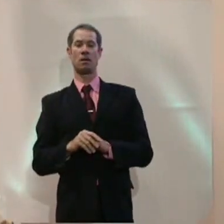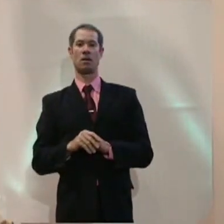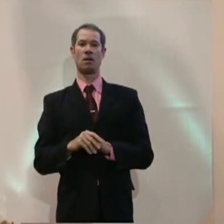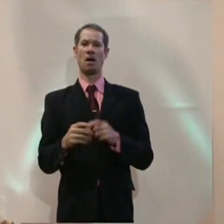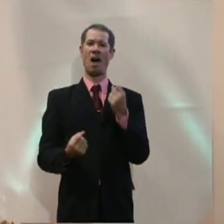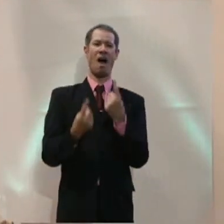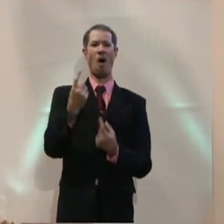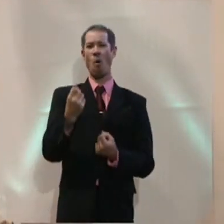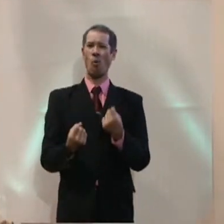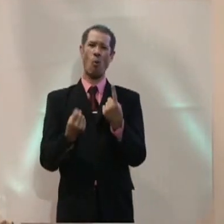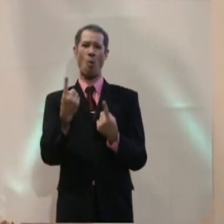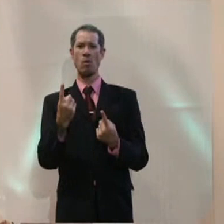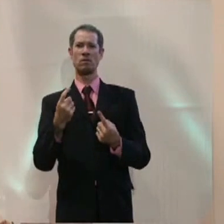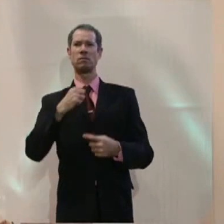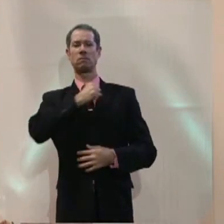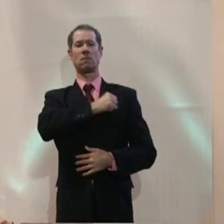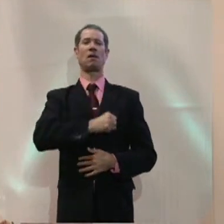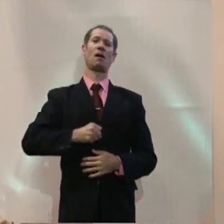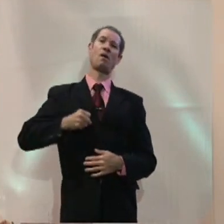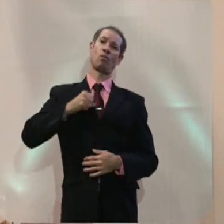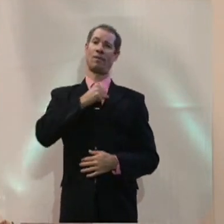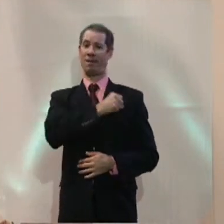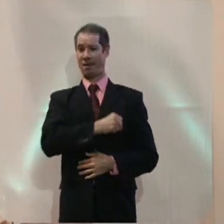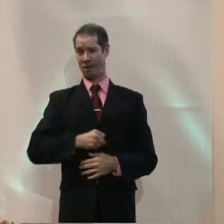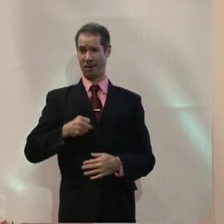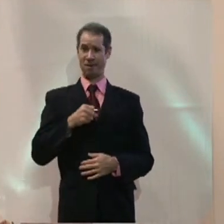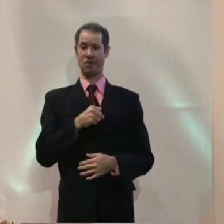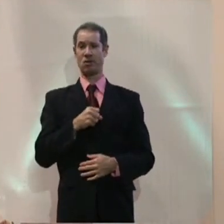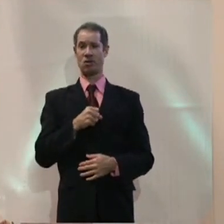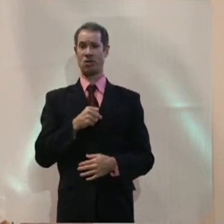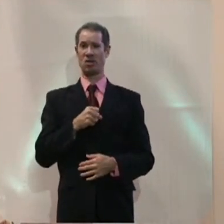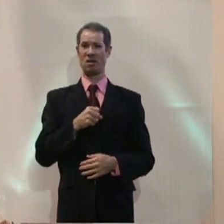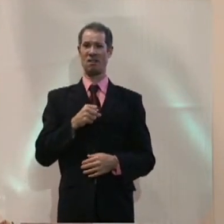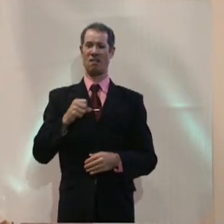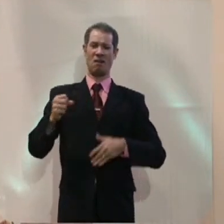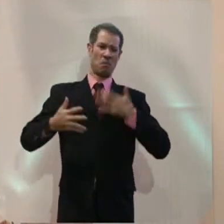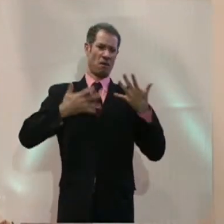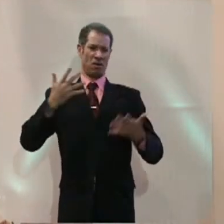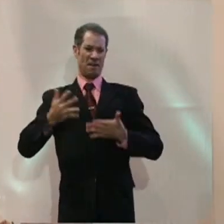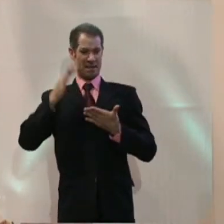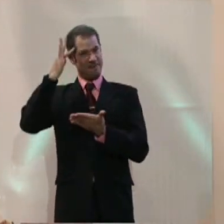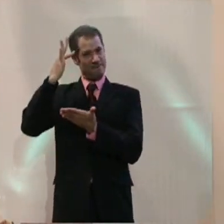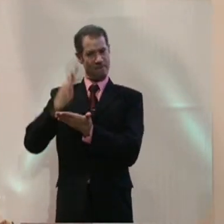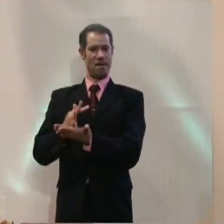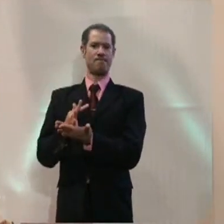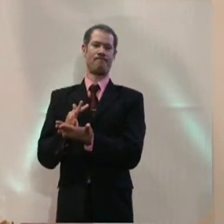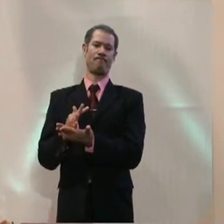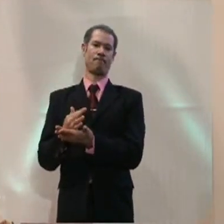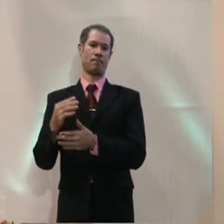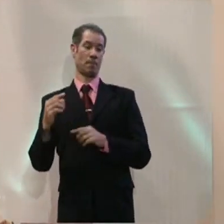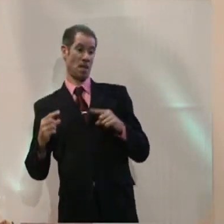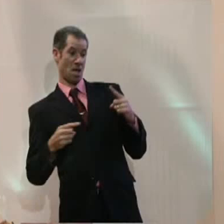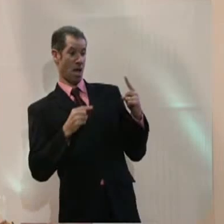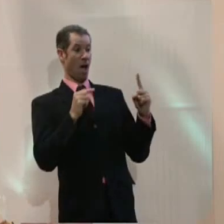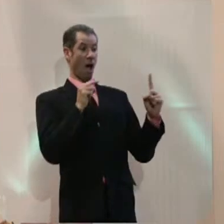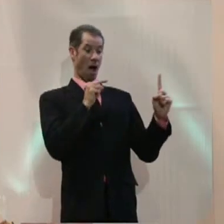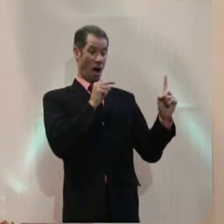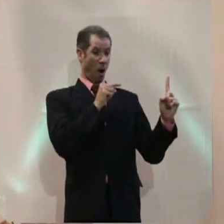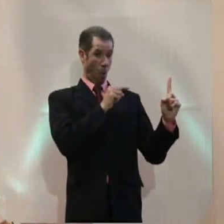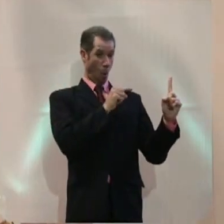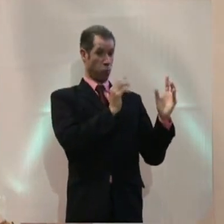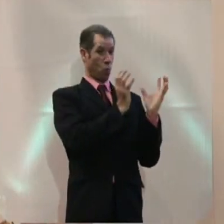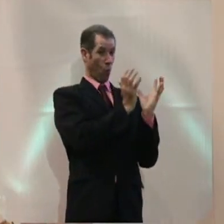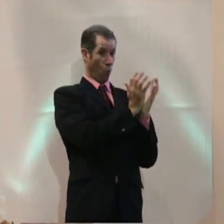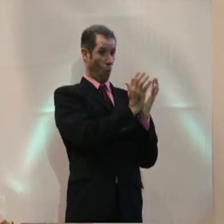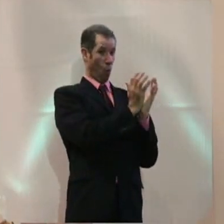para uns, saudade é prenúncio de motivação e fé. Para outros,